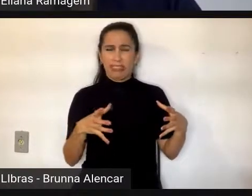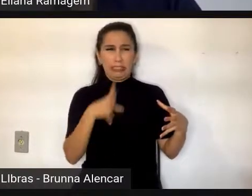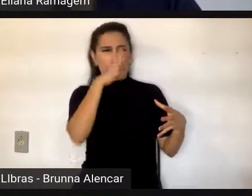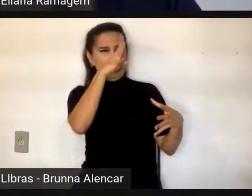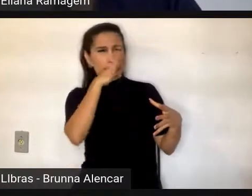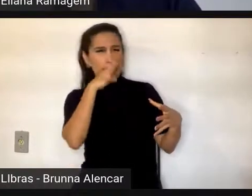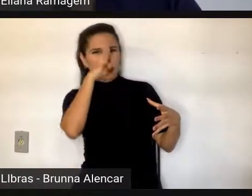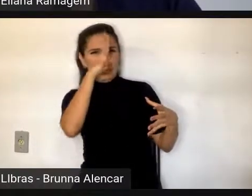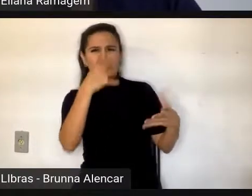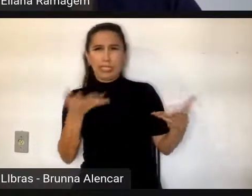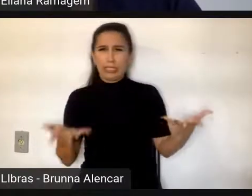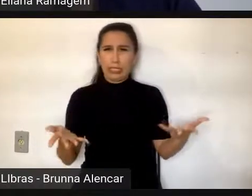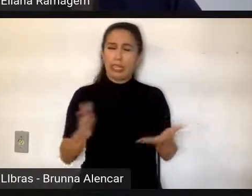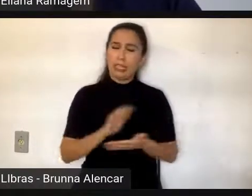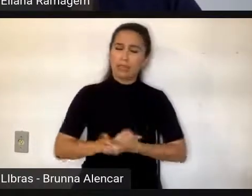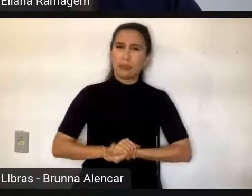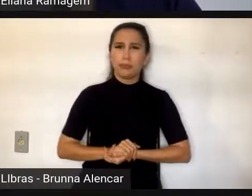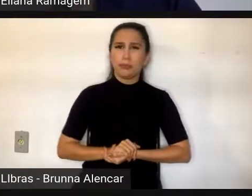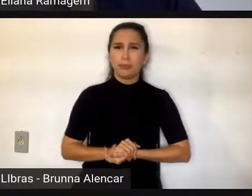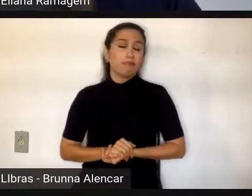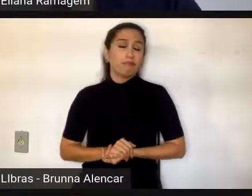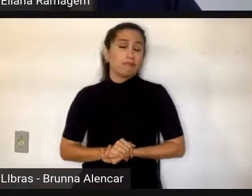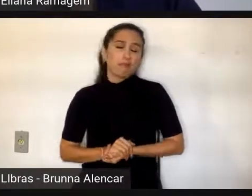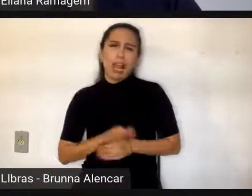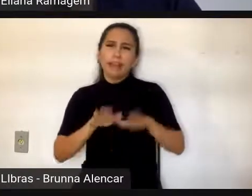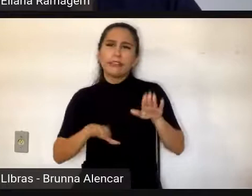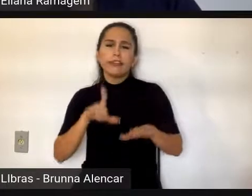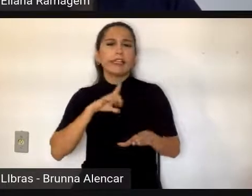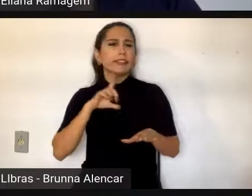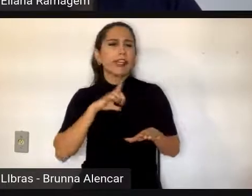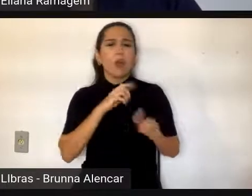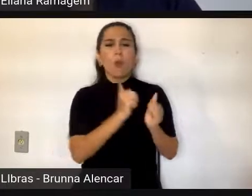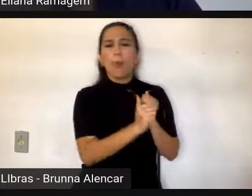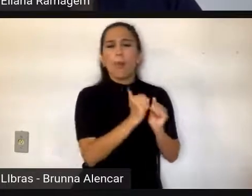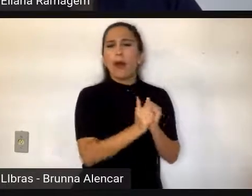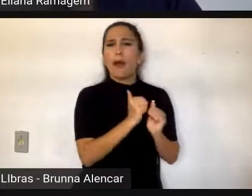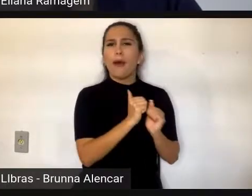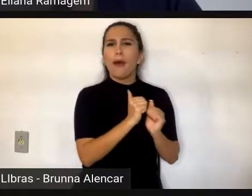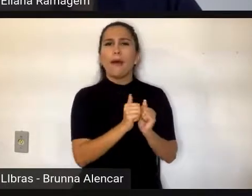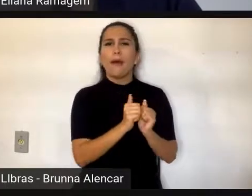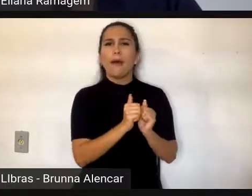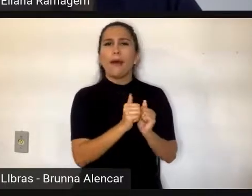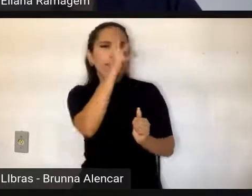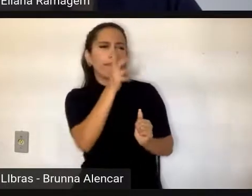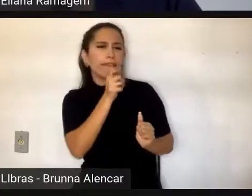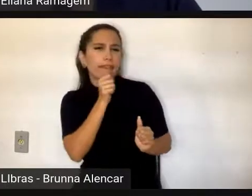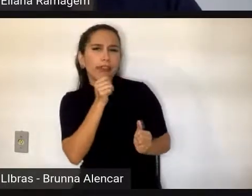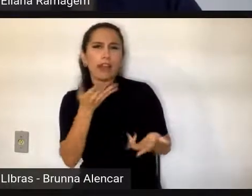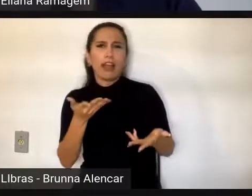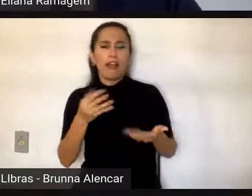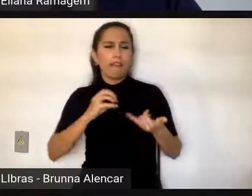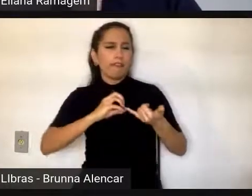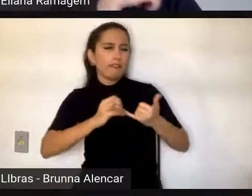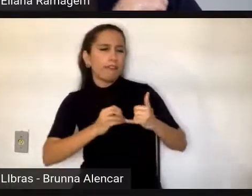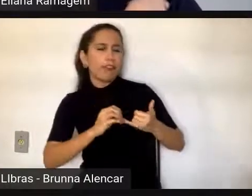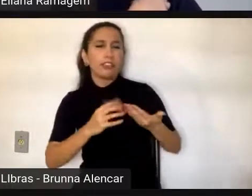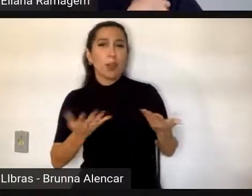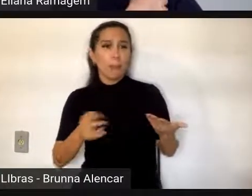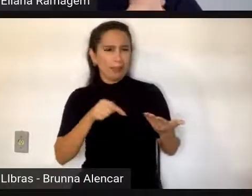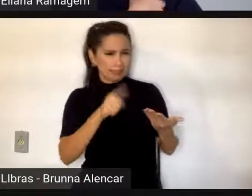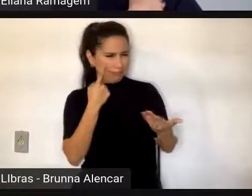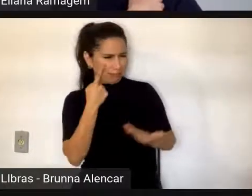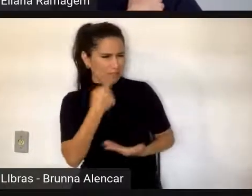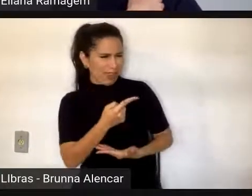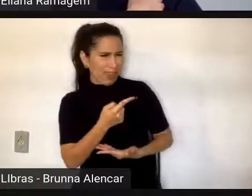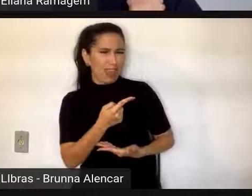pedir um prato, vamos supor, um arroz, um feijão, uma carne, tipo um prato feito, mas muitas vezes a quantidade de vegetal pode ser também menor